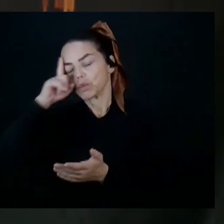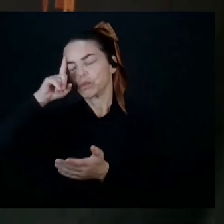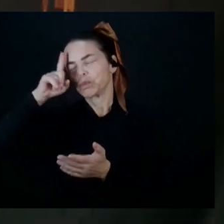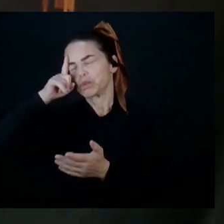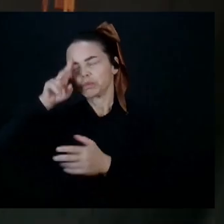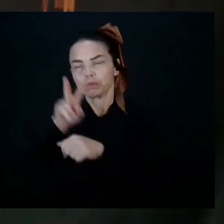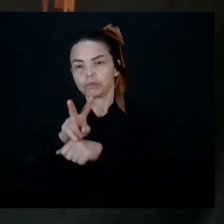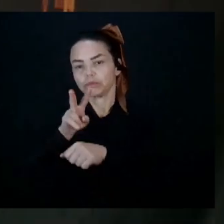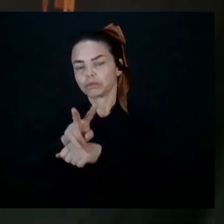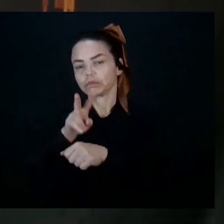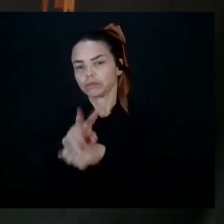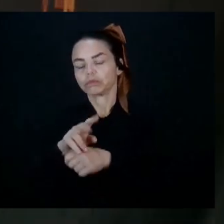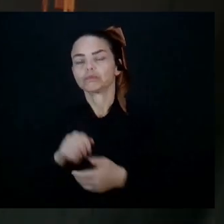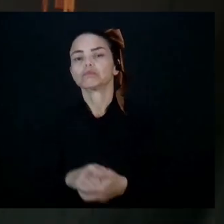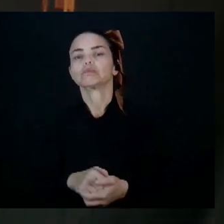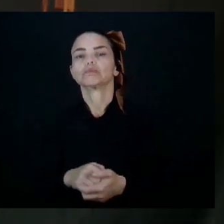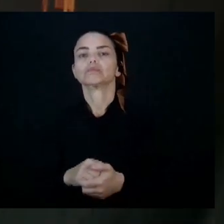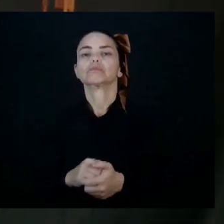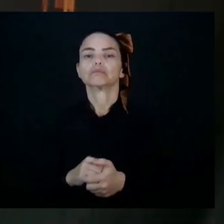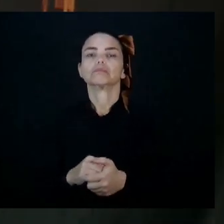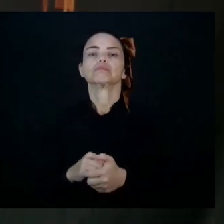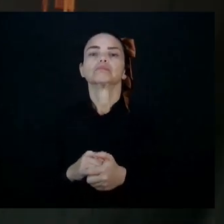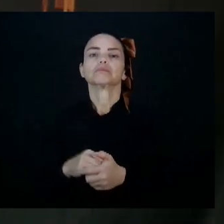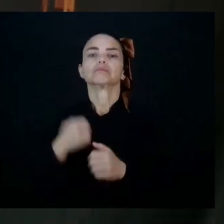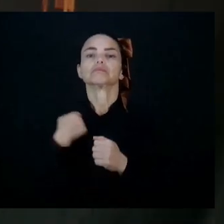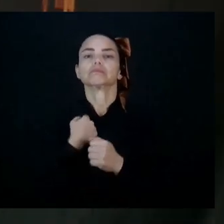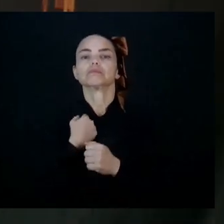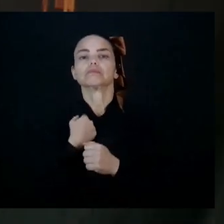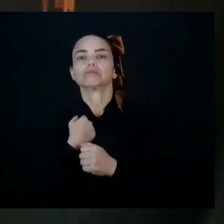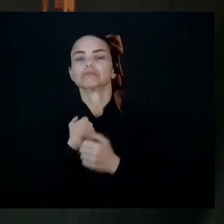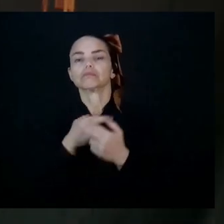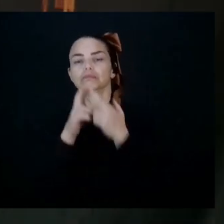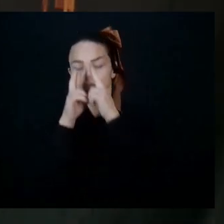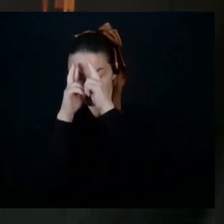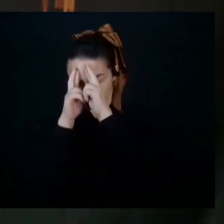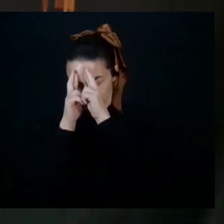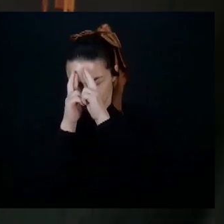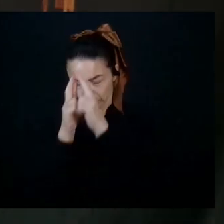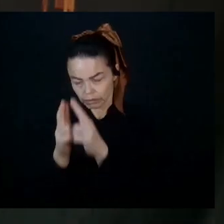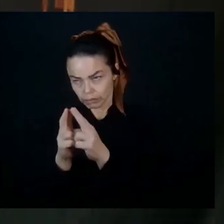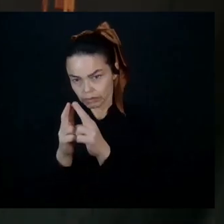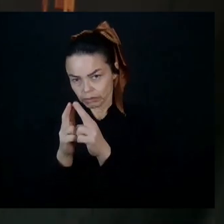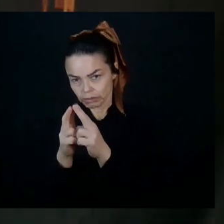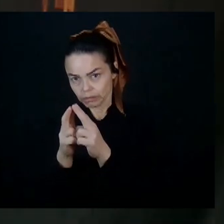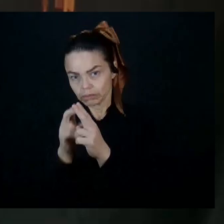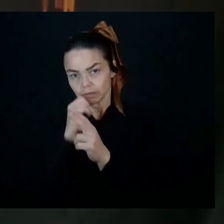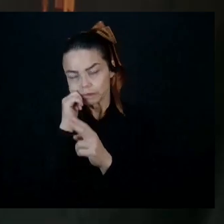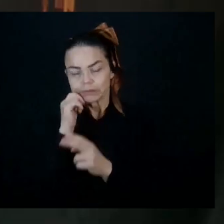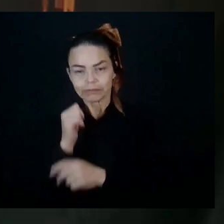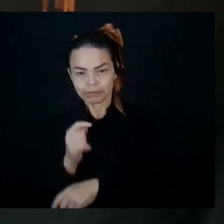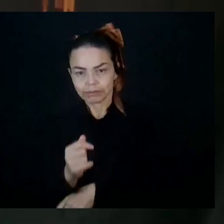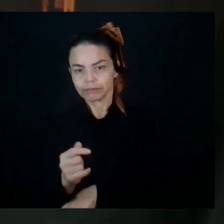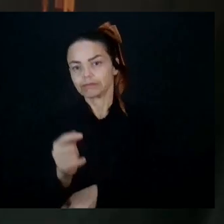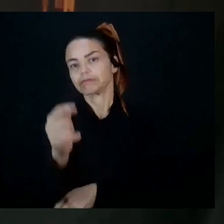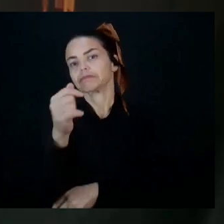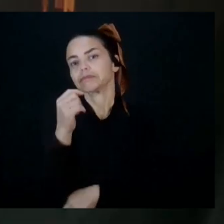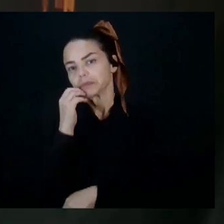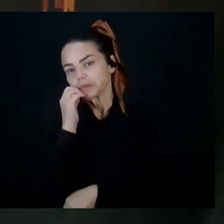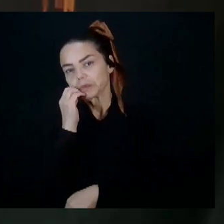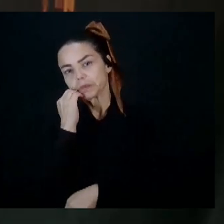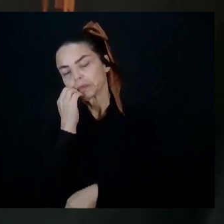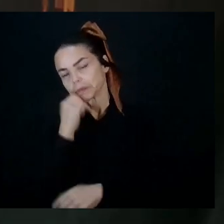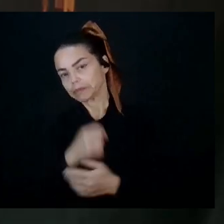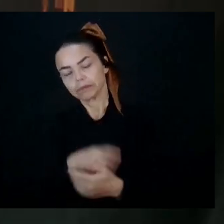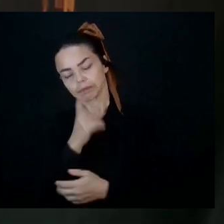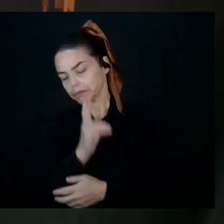proteção, de cuidado, de respeito, e que isso se perdure por toda a vida, né? Não só